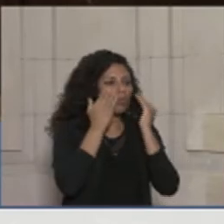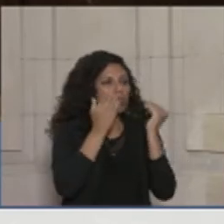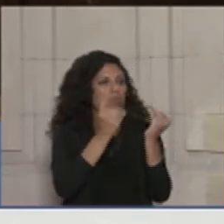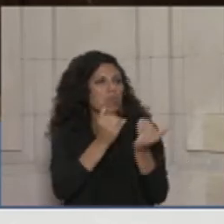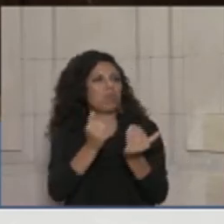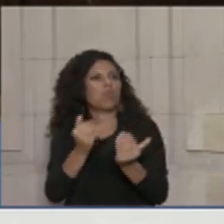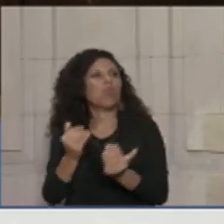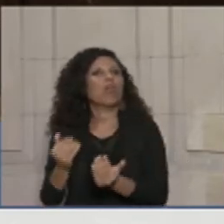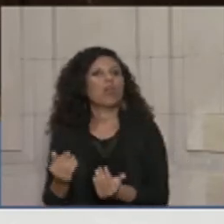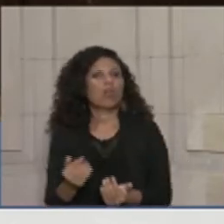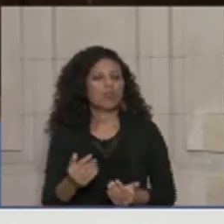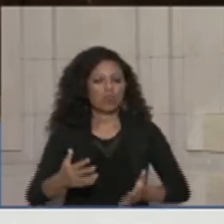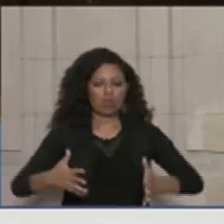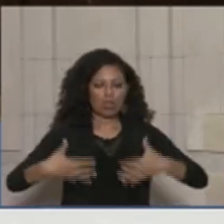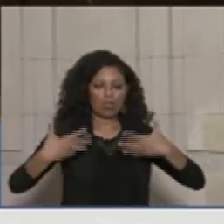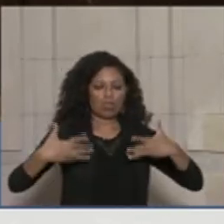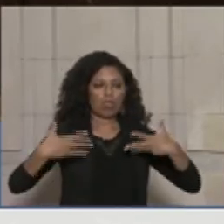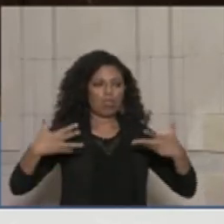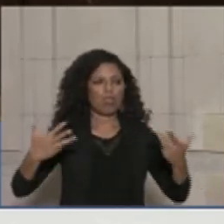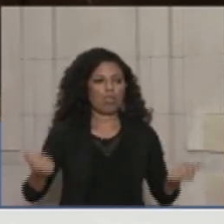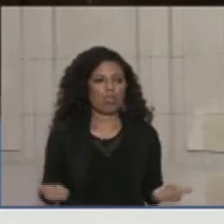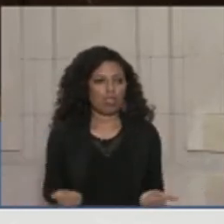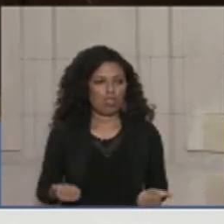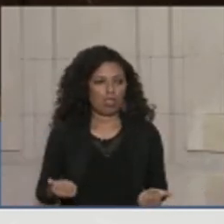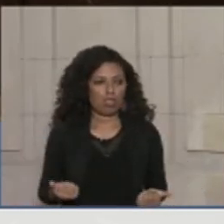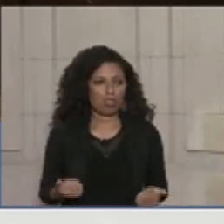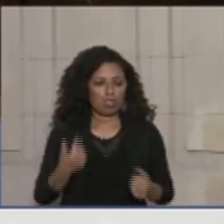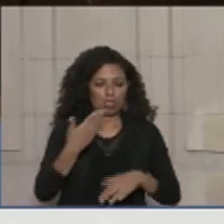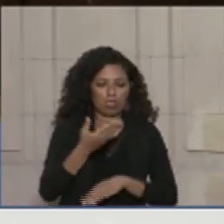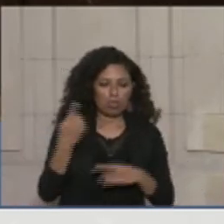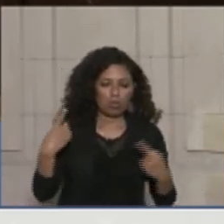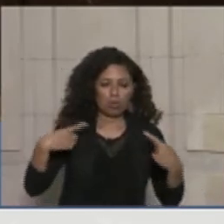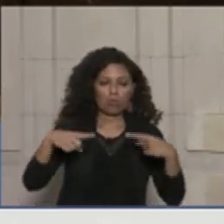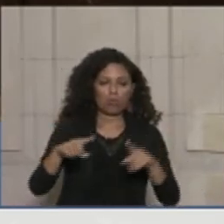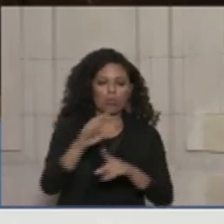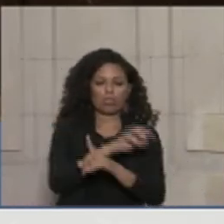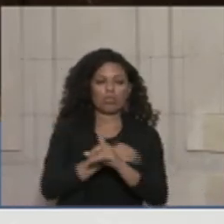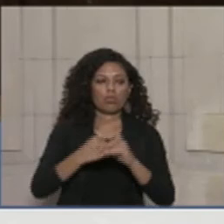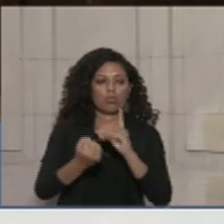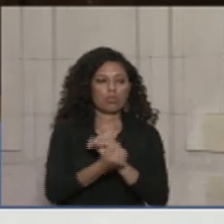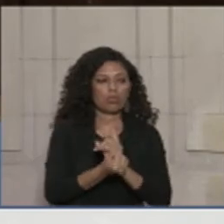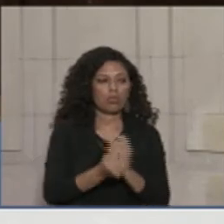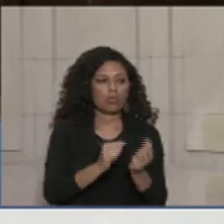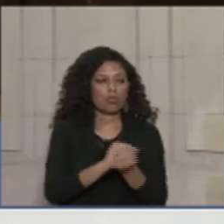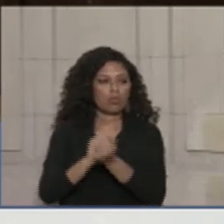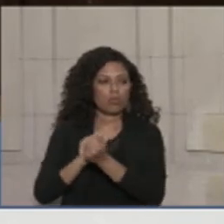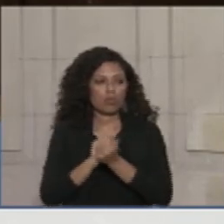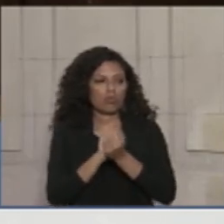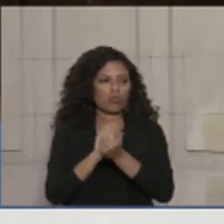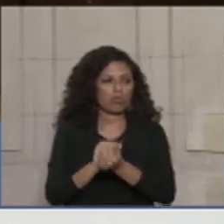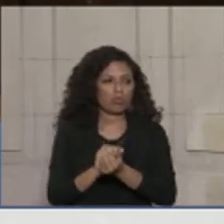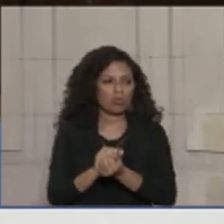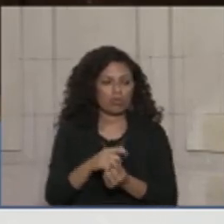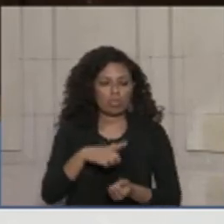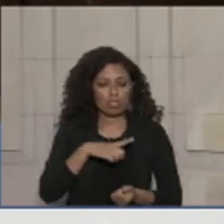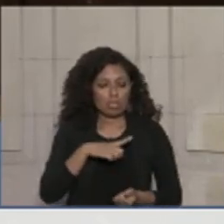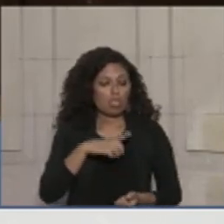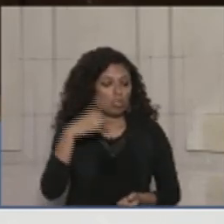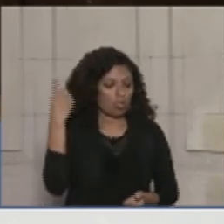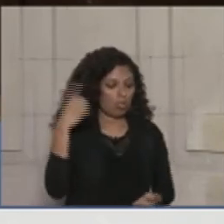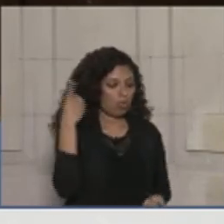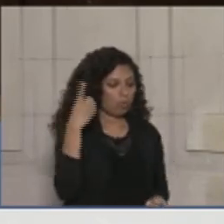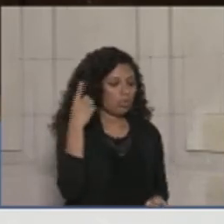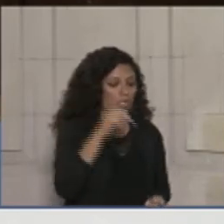fotografia regozijando da cara da população fluminense ao lado de marginais. Há deputados nessa